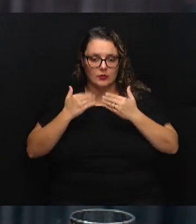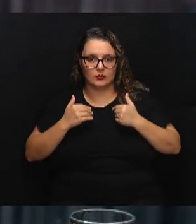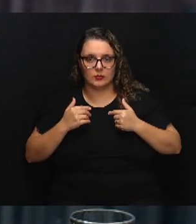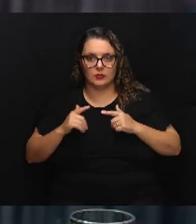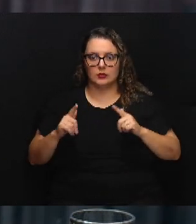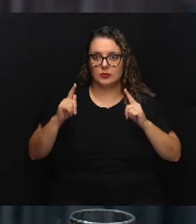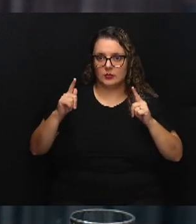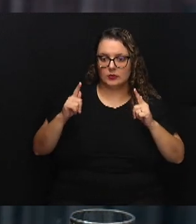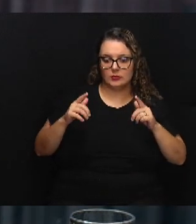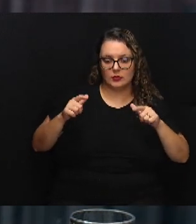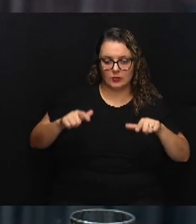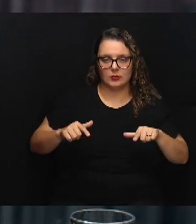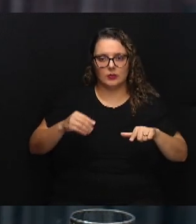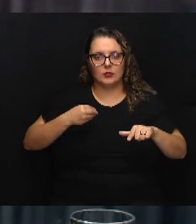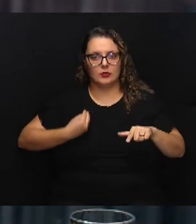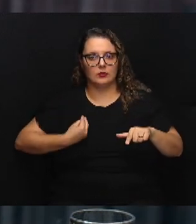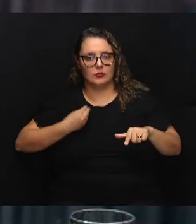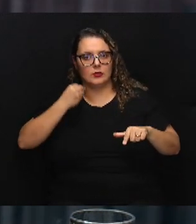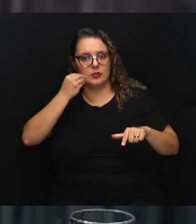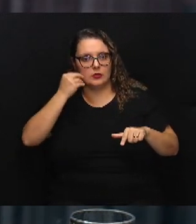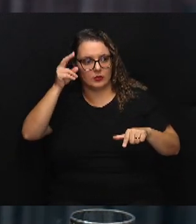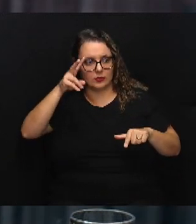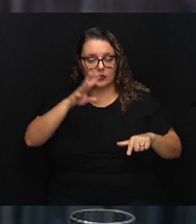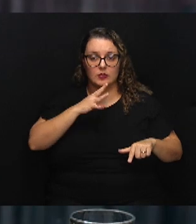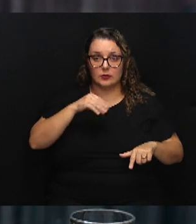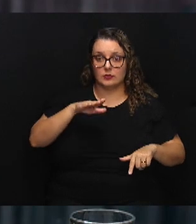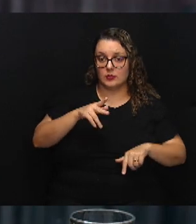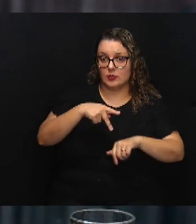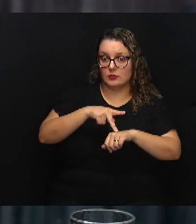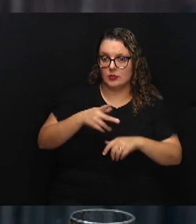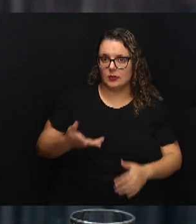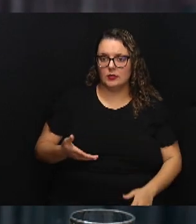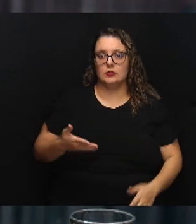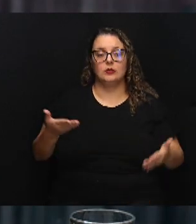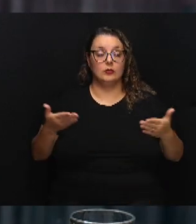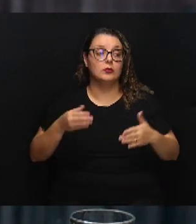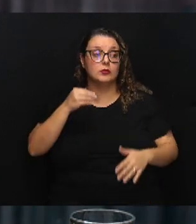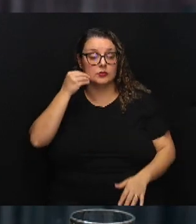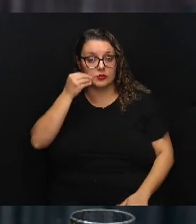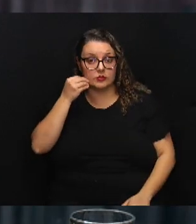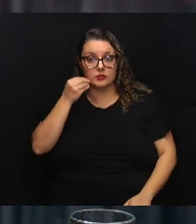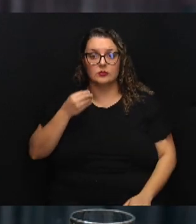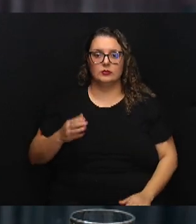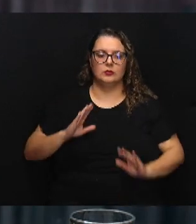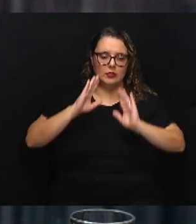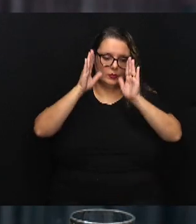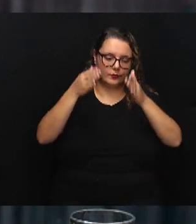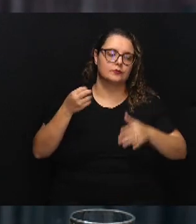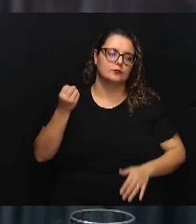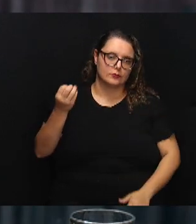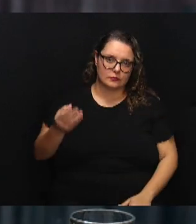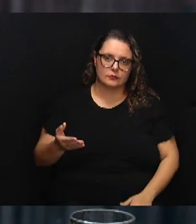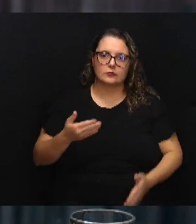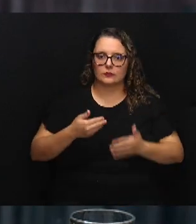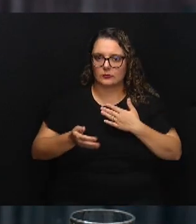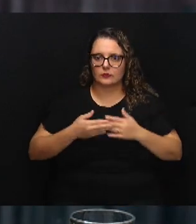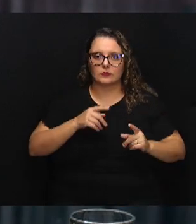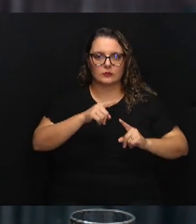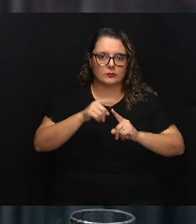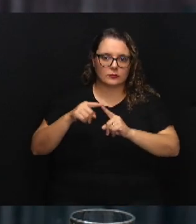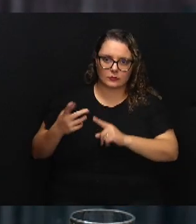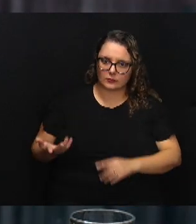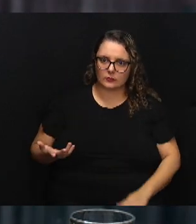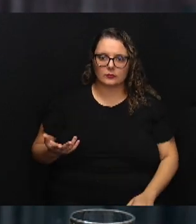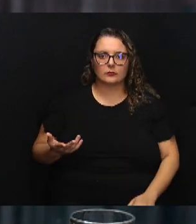curtindo o prato, está vivendo a história, conhecendo mais o país. Então hoje a experiência é totalmente o foco dos viajantes em qualquer tipo de viagem,